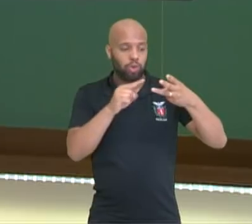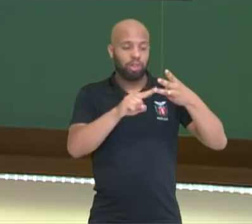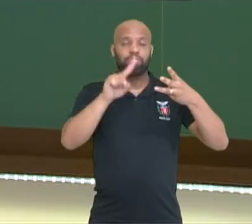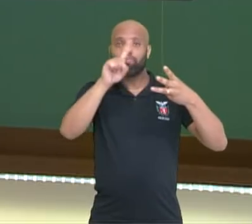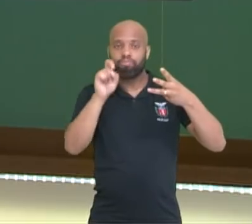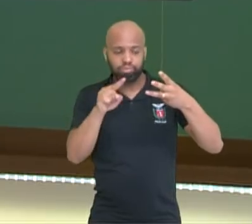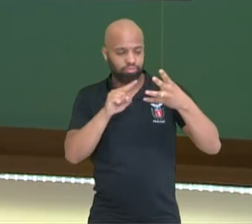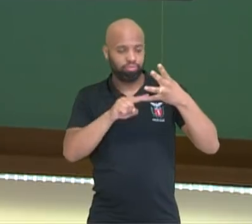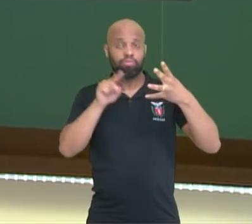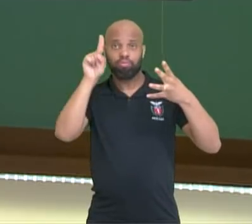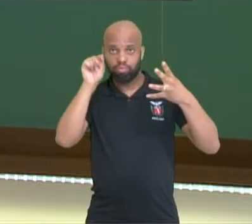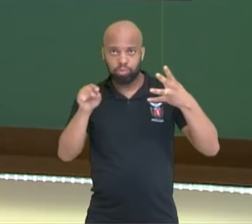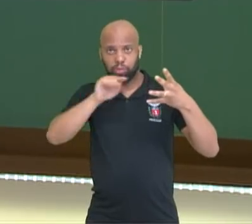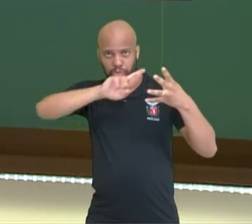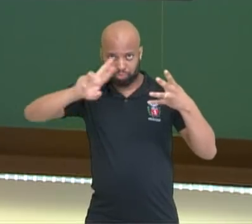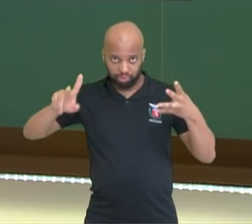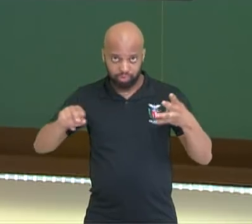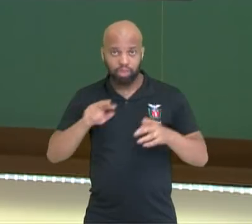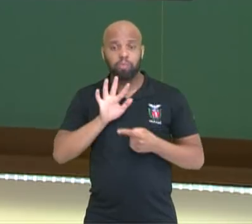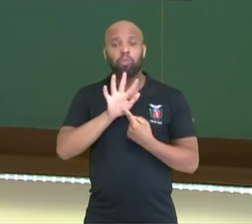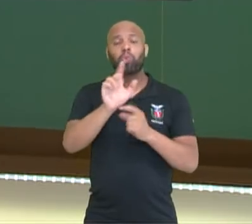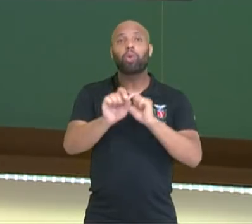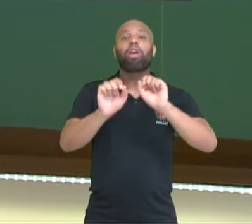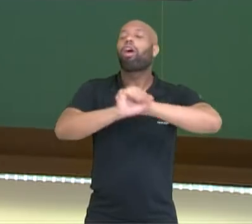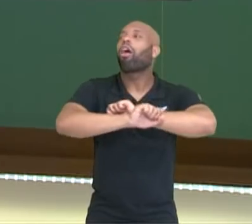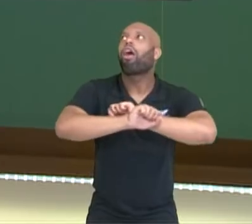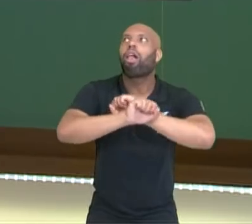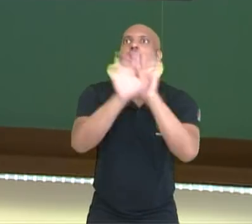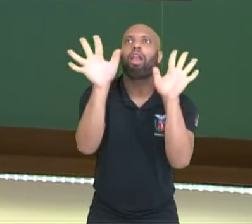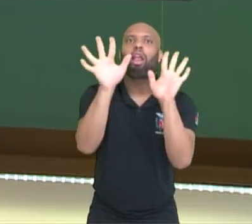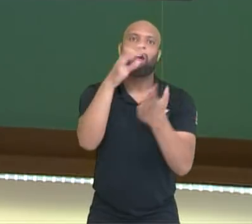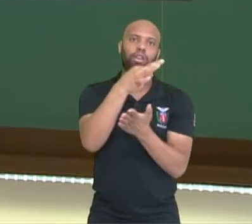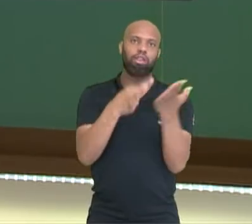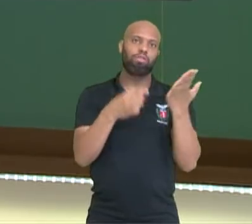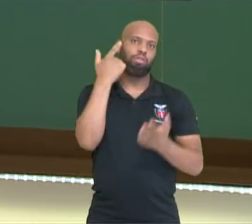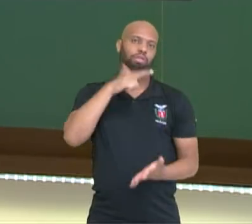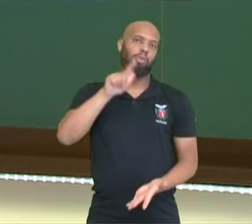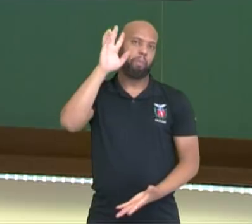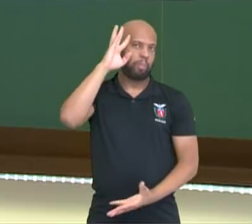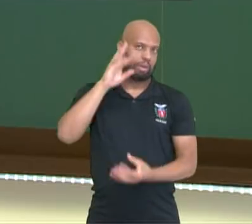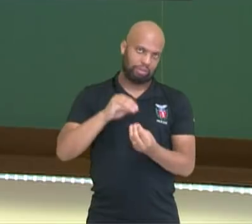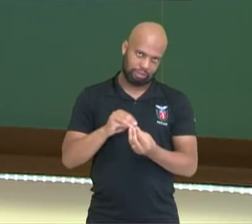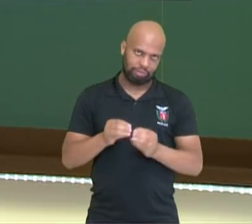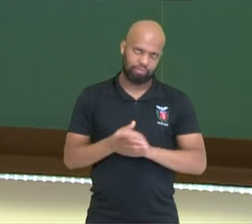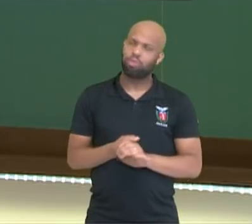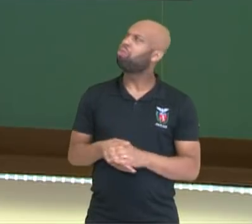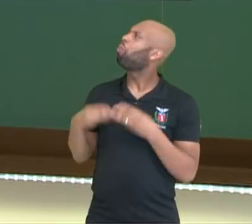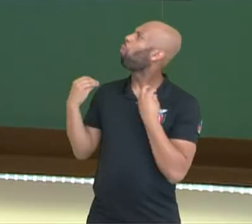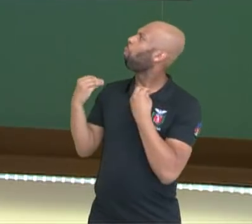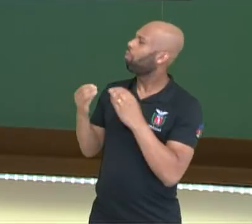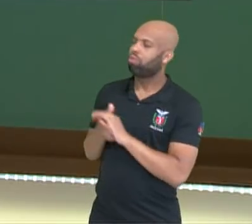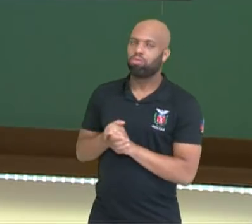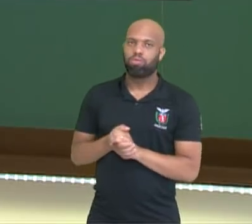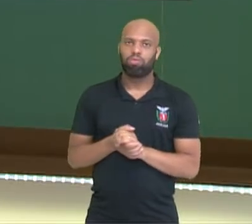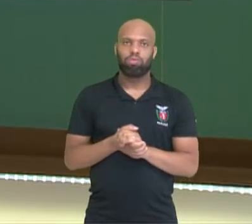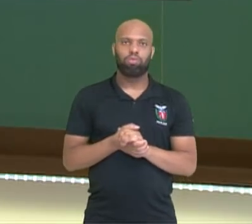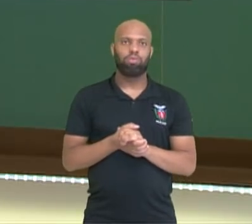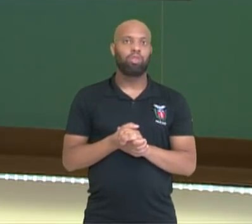a expressividade do texto. Como assim, professora? Olha só, não vai ter